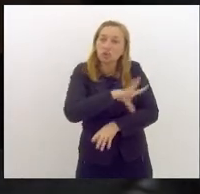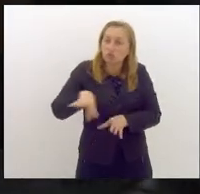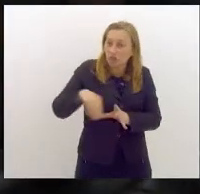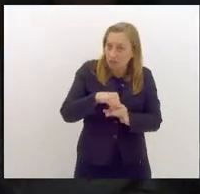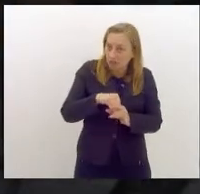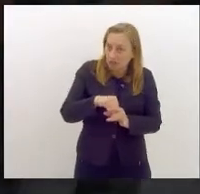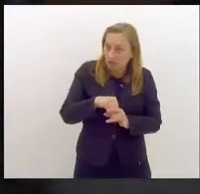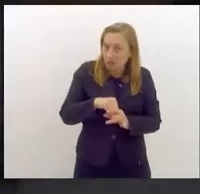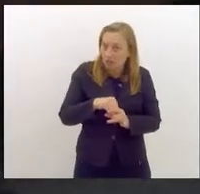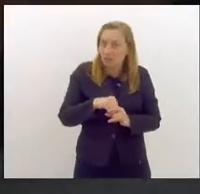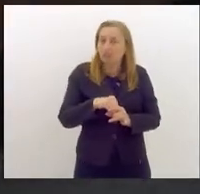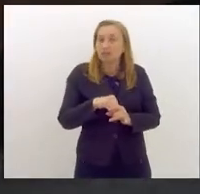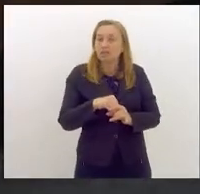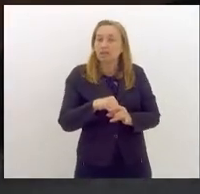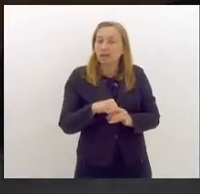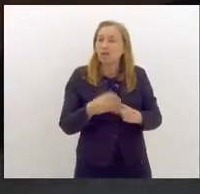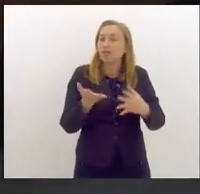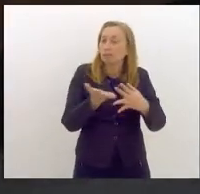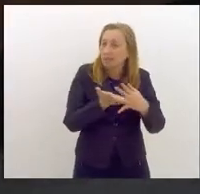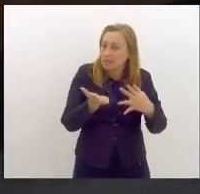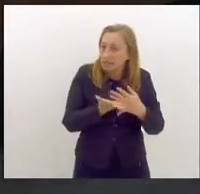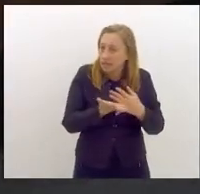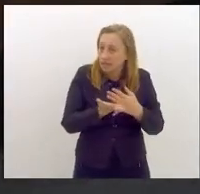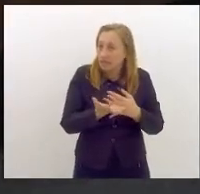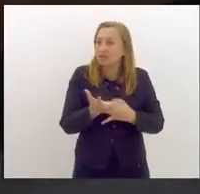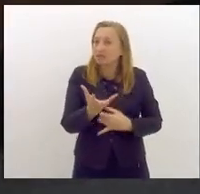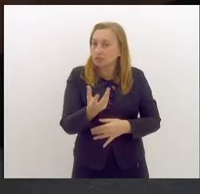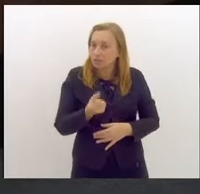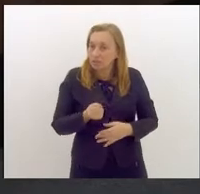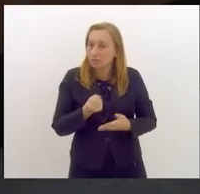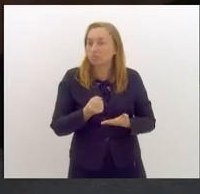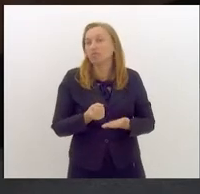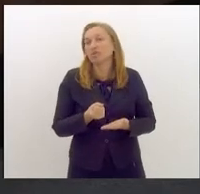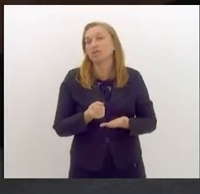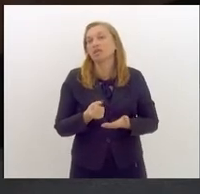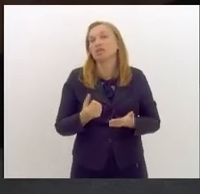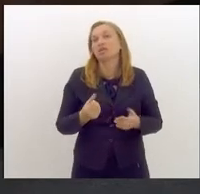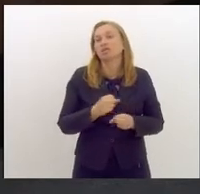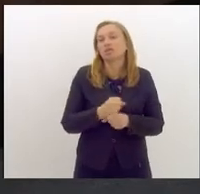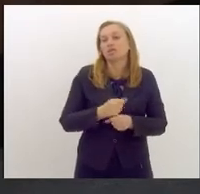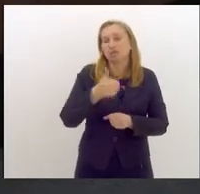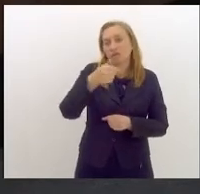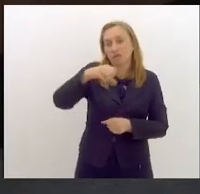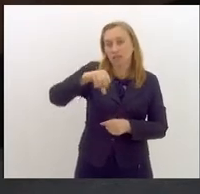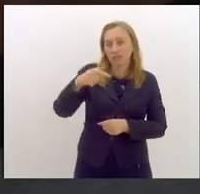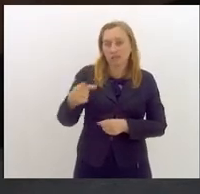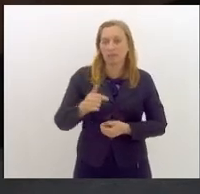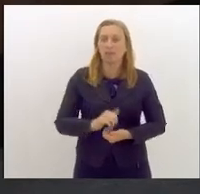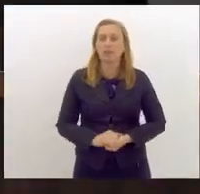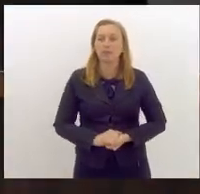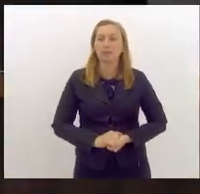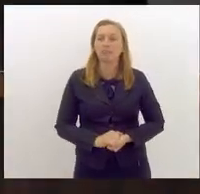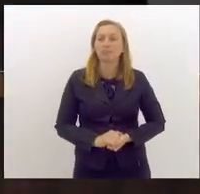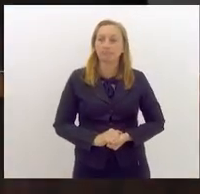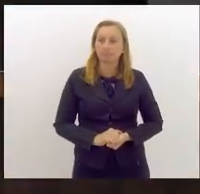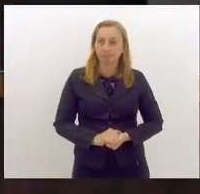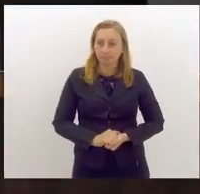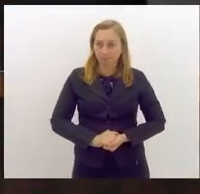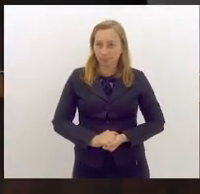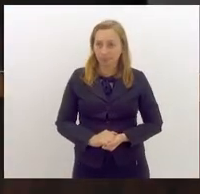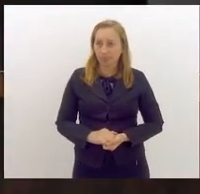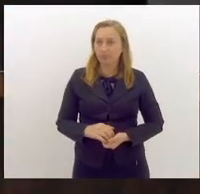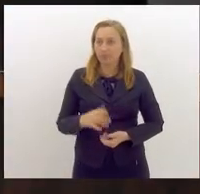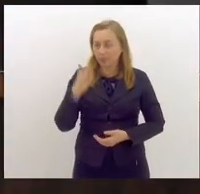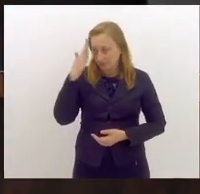naquela parcela da Pata parte da qual das excluído desde 97 deixa eu posso fazer excelência tem